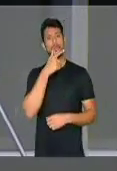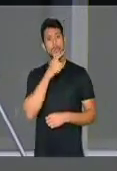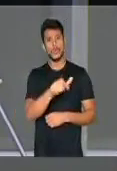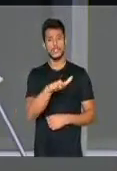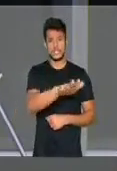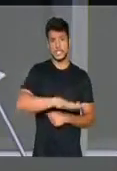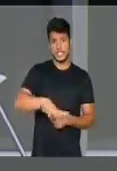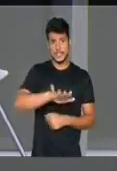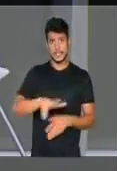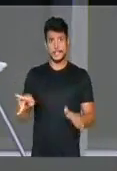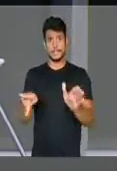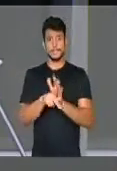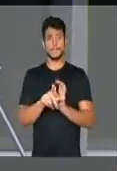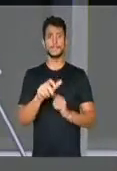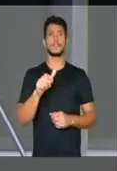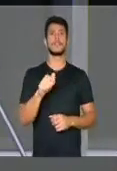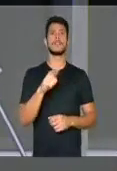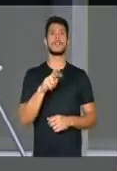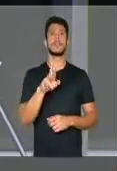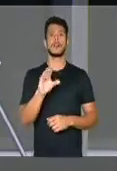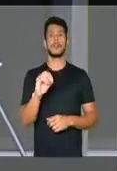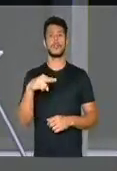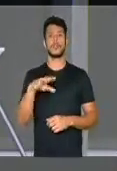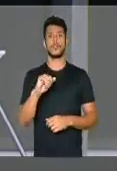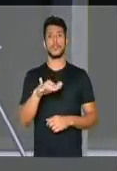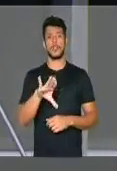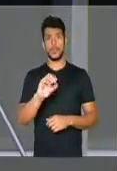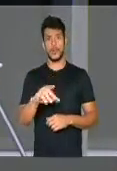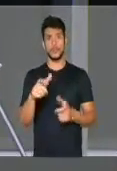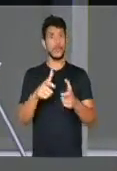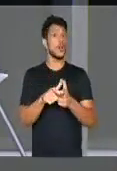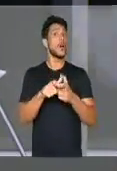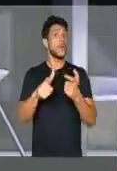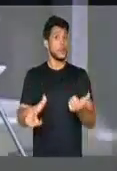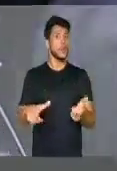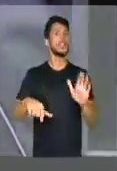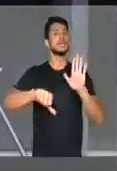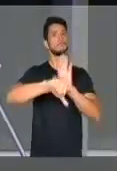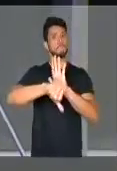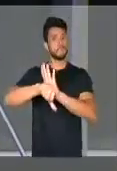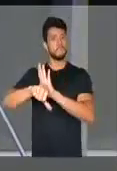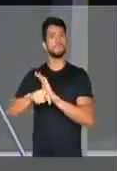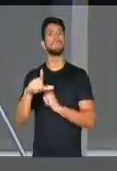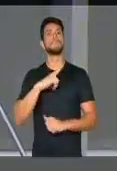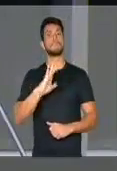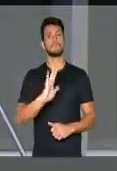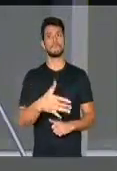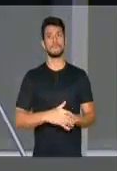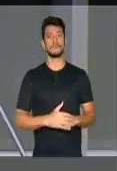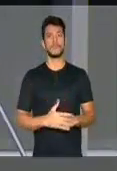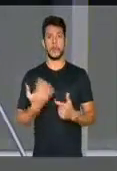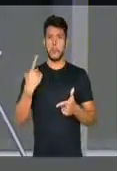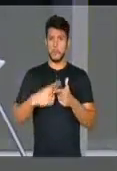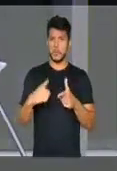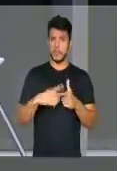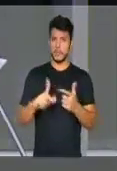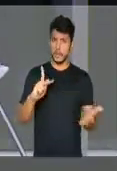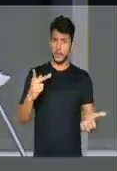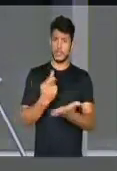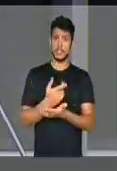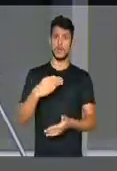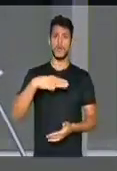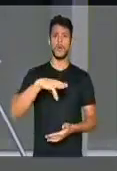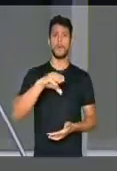para o agronegócio, cresce a lista de crimes e impunidade. O crime de Mariana não